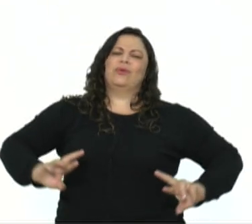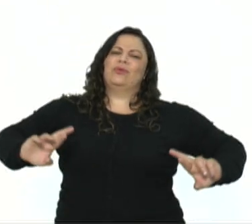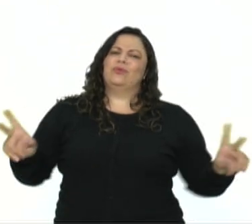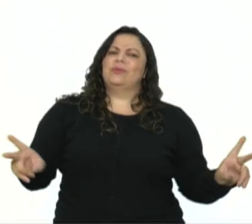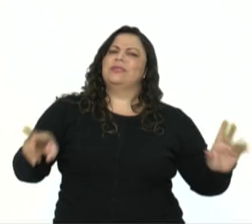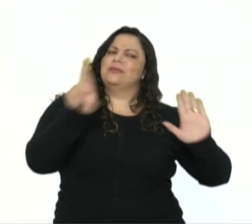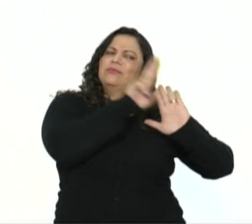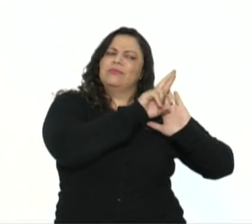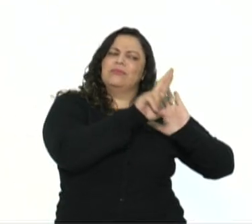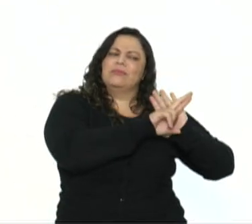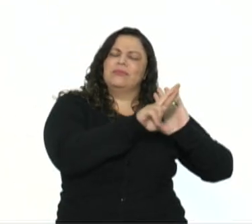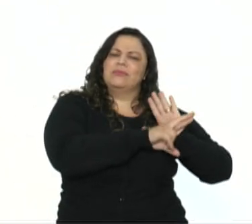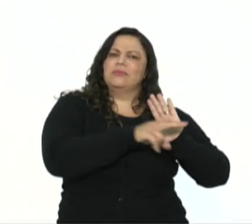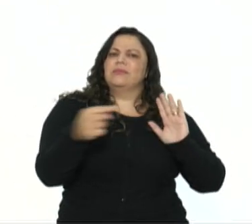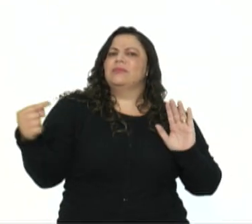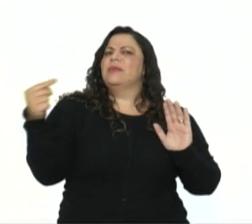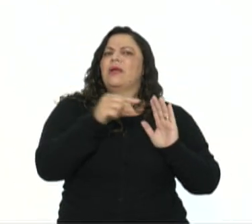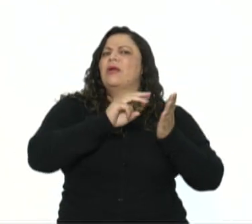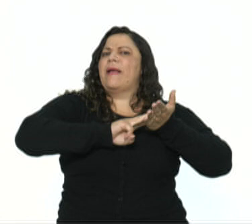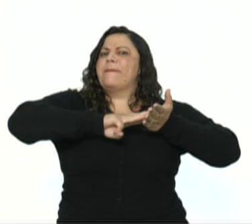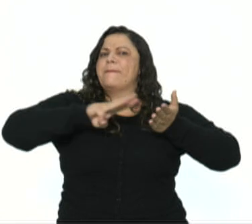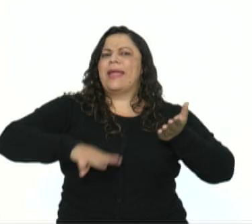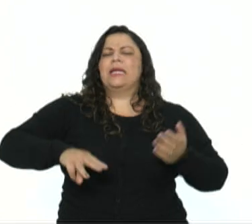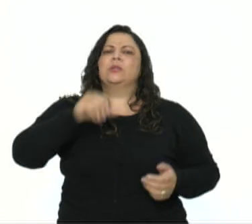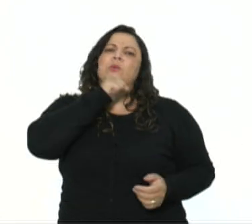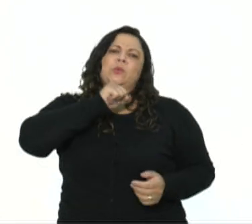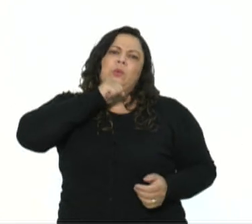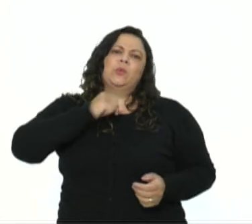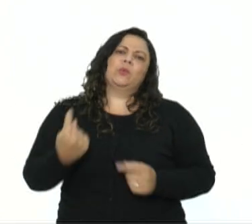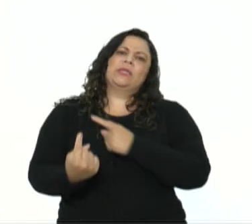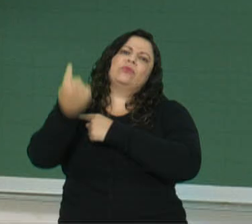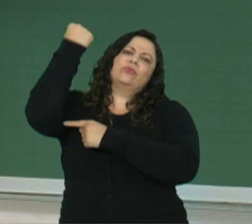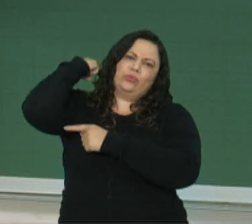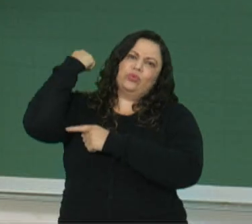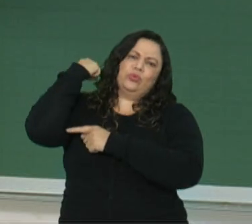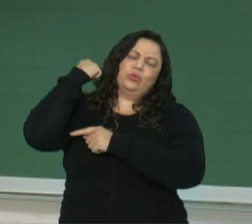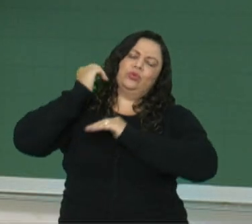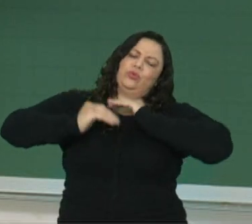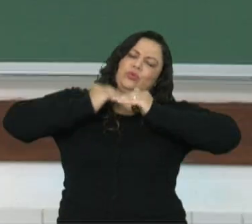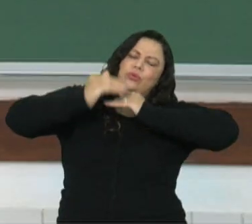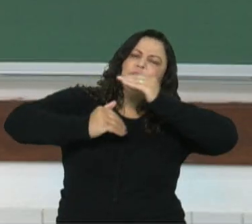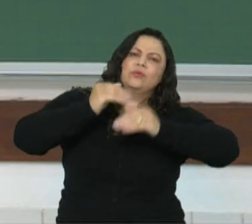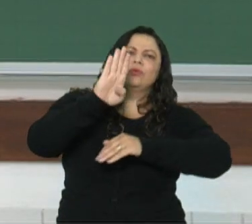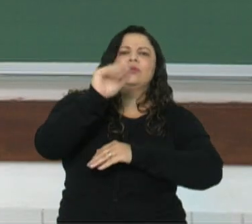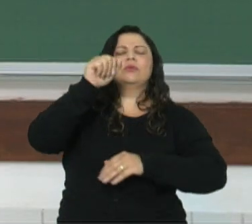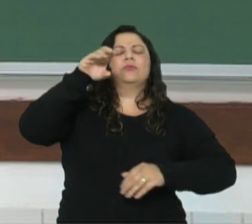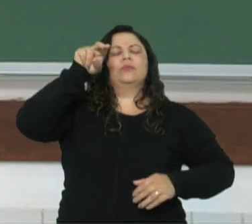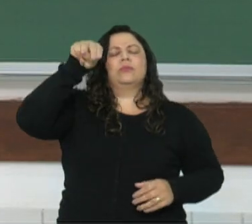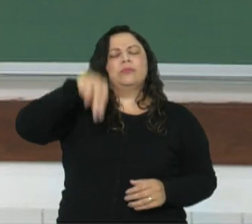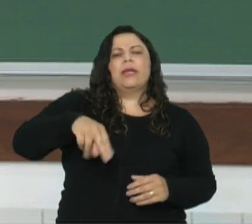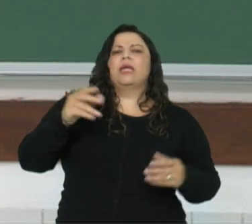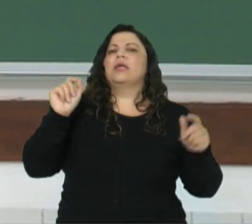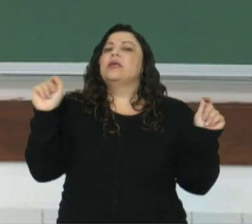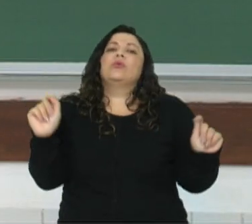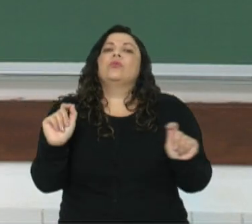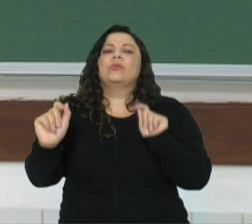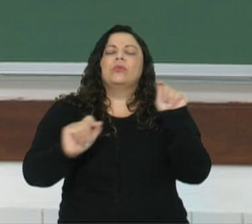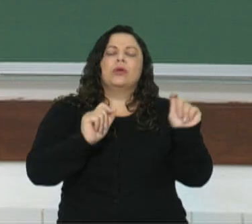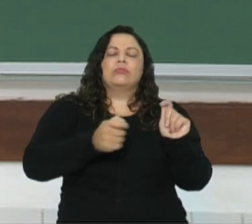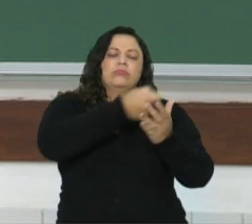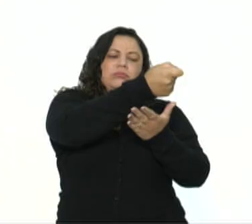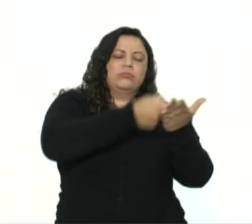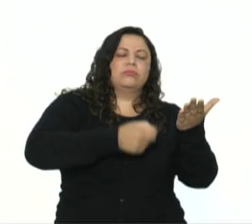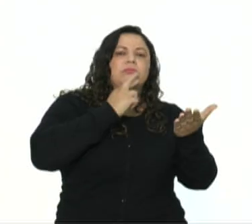o antigo e o desenvolvido por Francis Bacon? Faça as tuas anotações